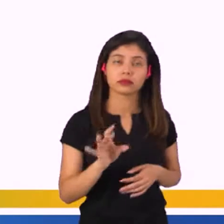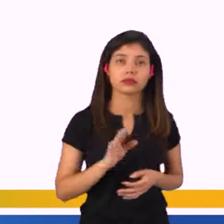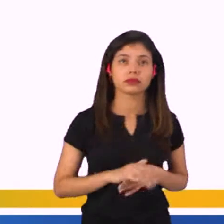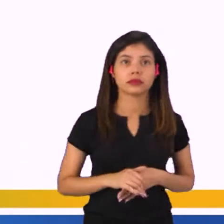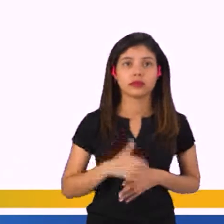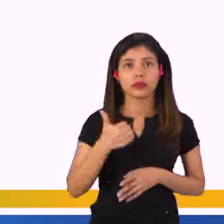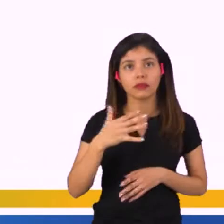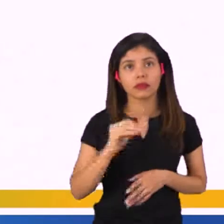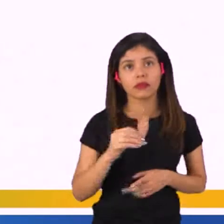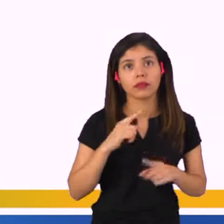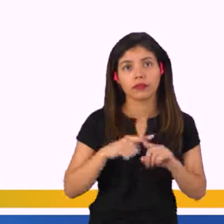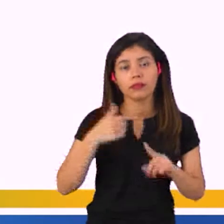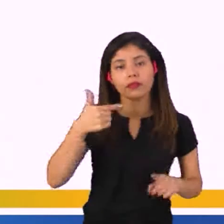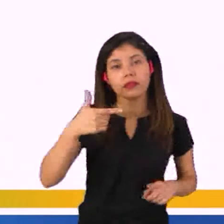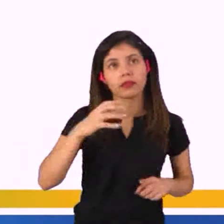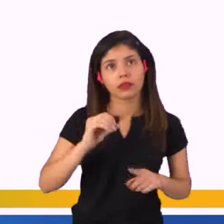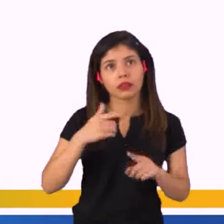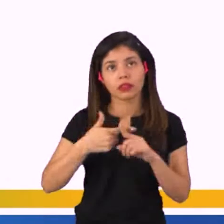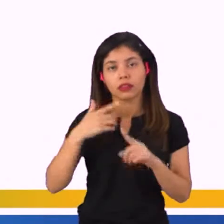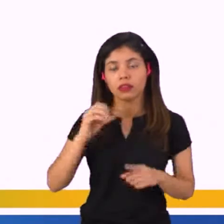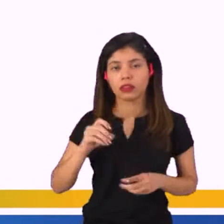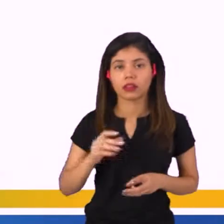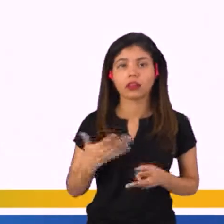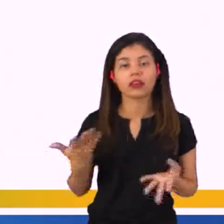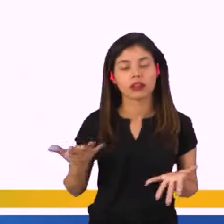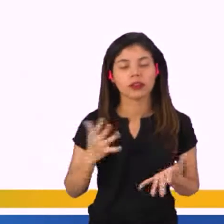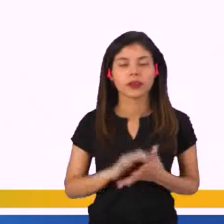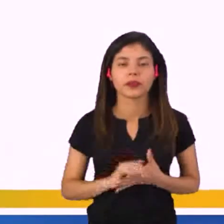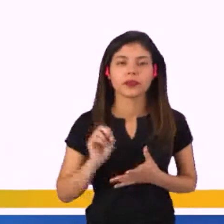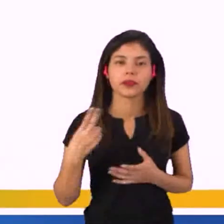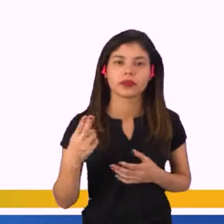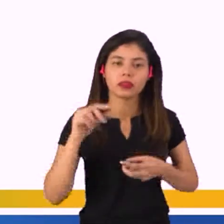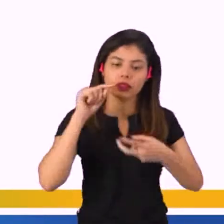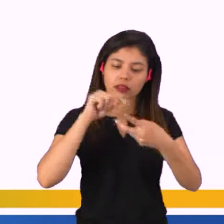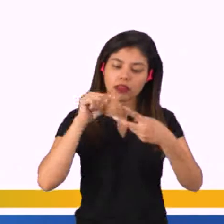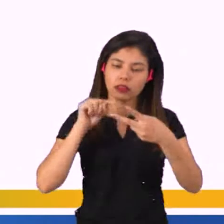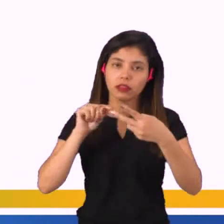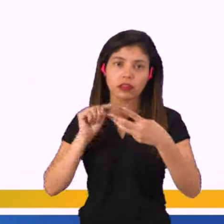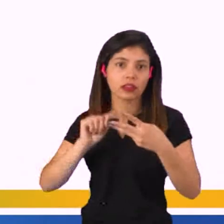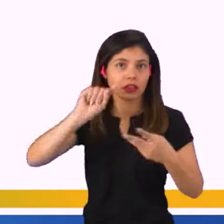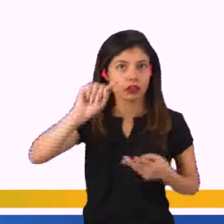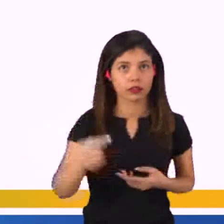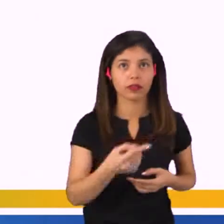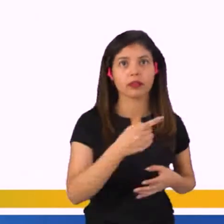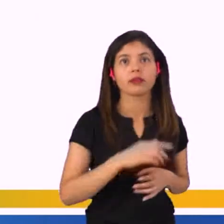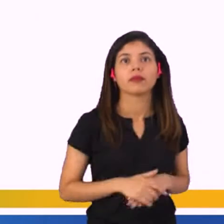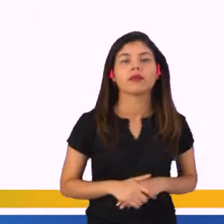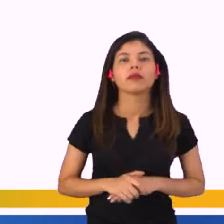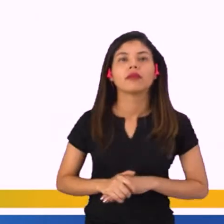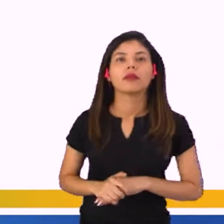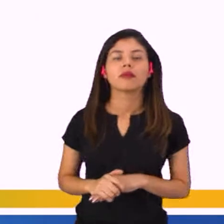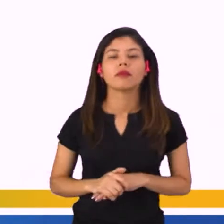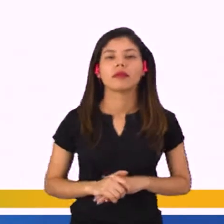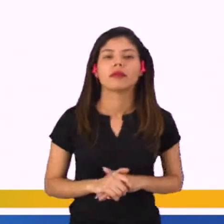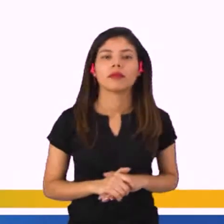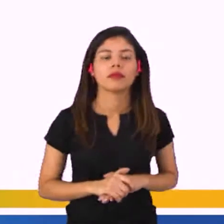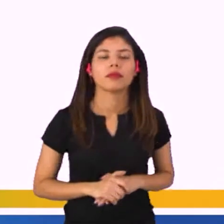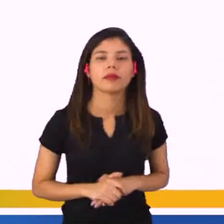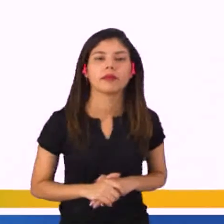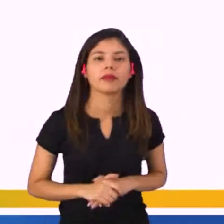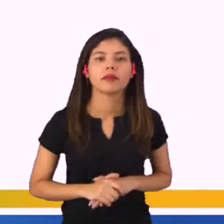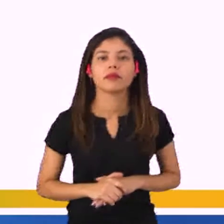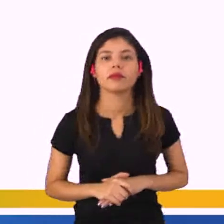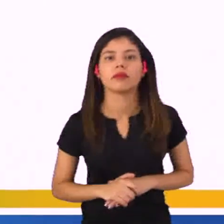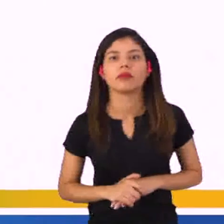nós vamos dividir por 10 vezes 10 vezes 10, ou seja, dividir por 1.000, né? Então, vamos